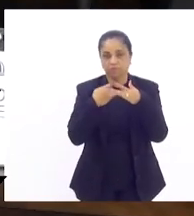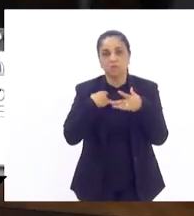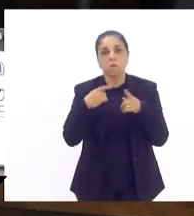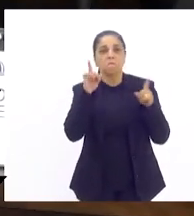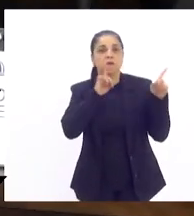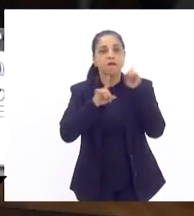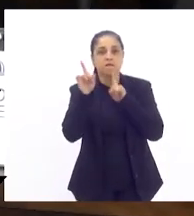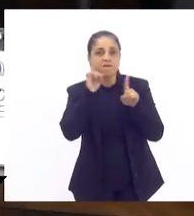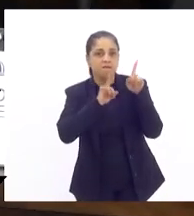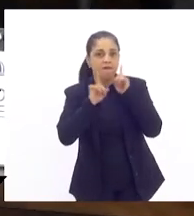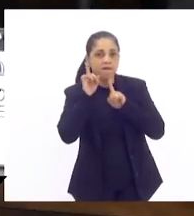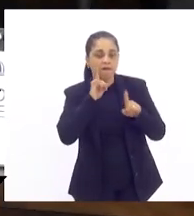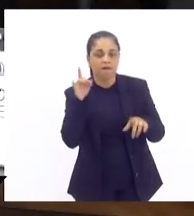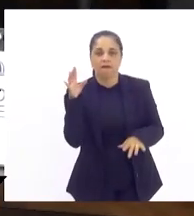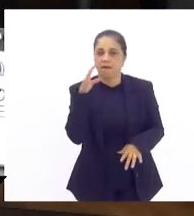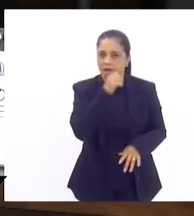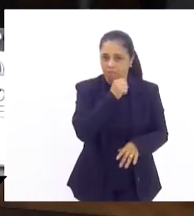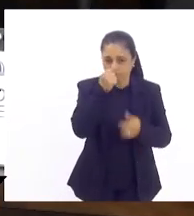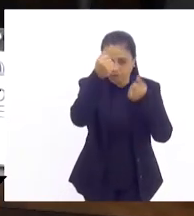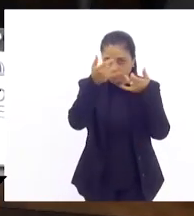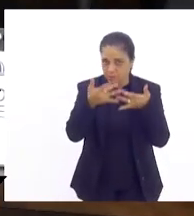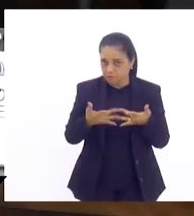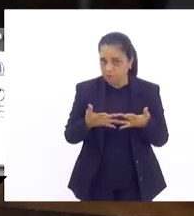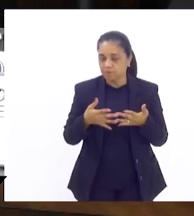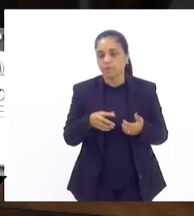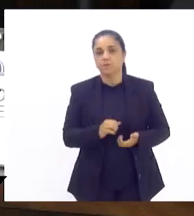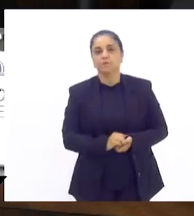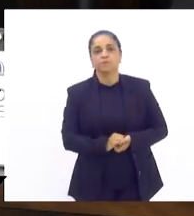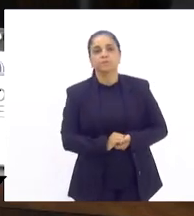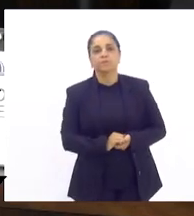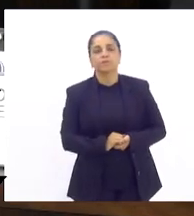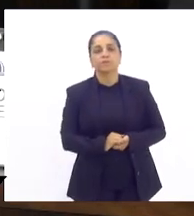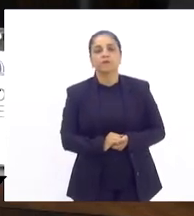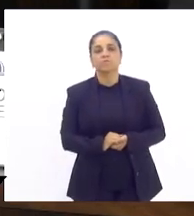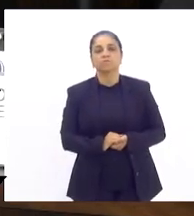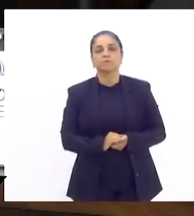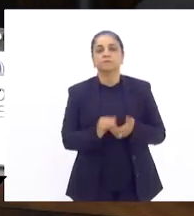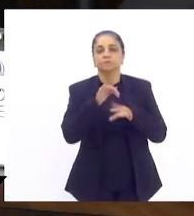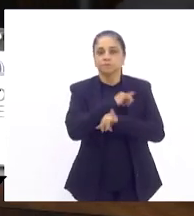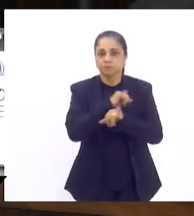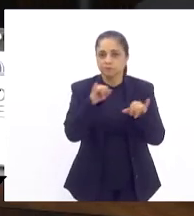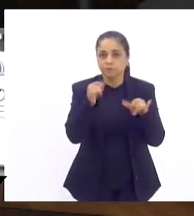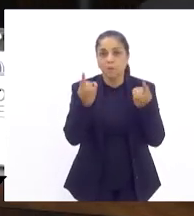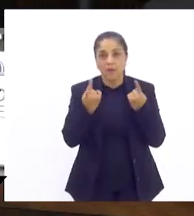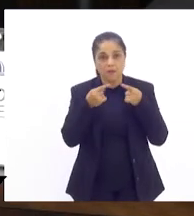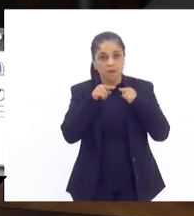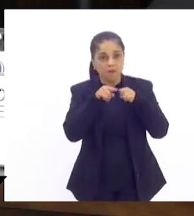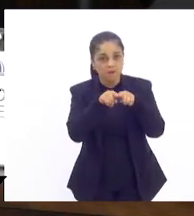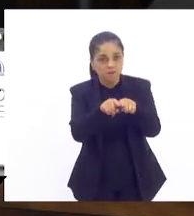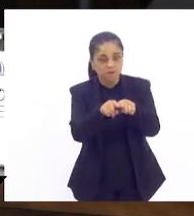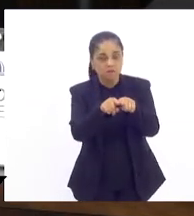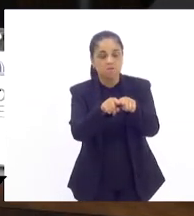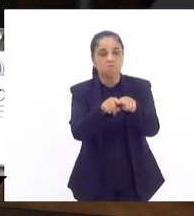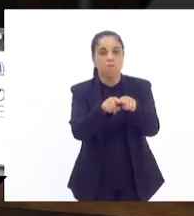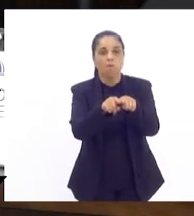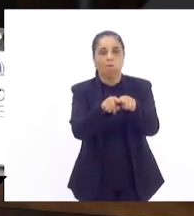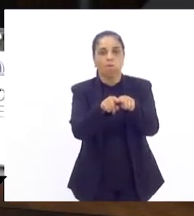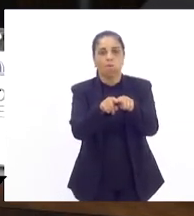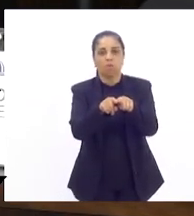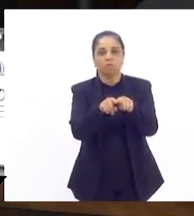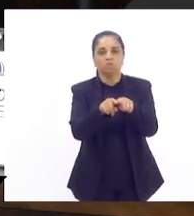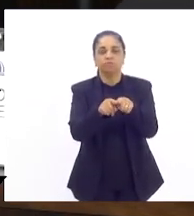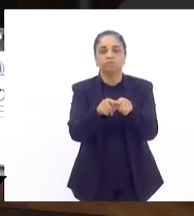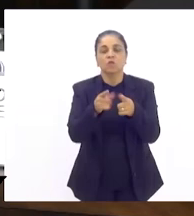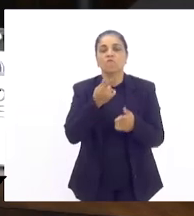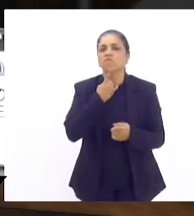serei breve, só mencionar a nossa parceria com vocês e a vontade